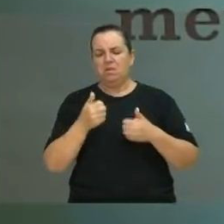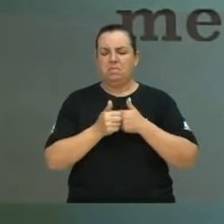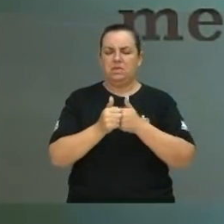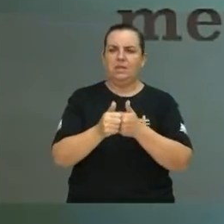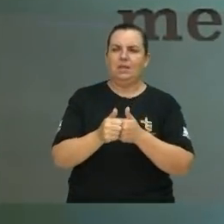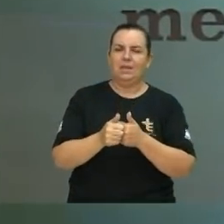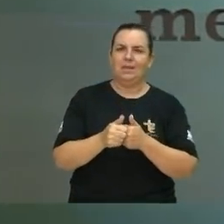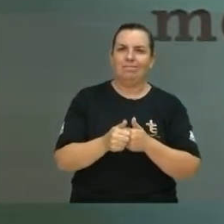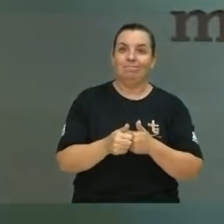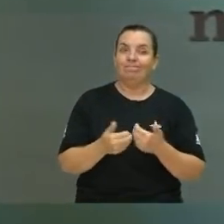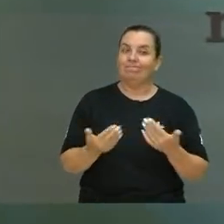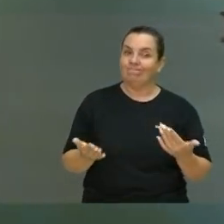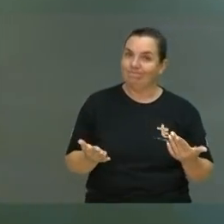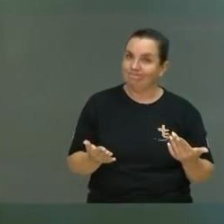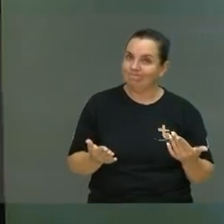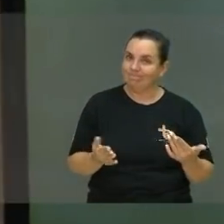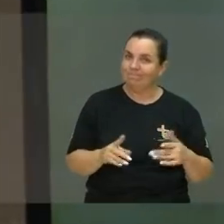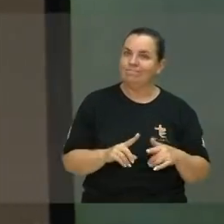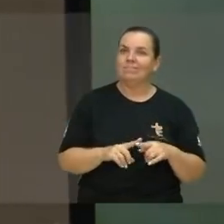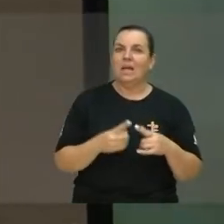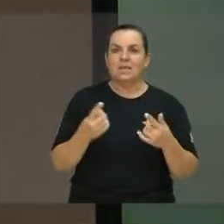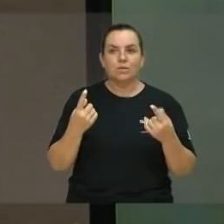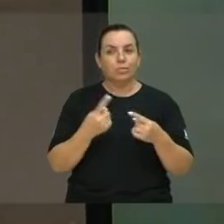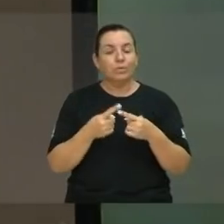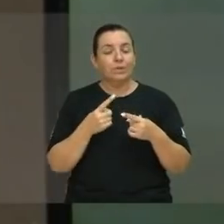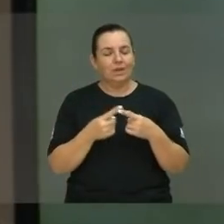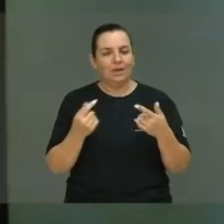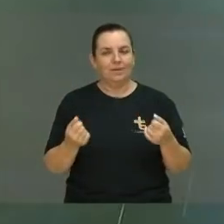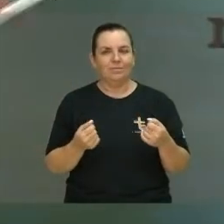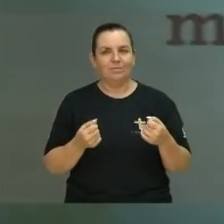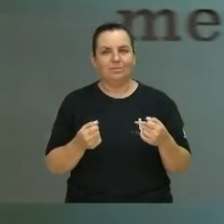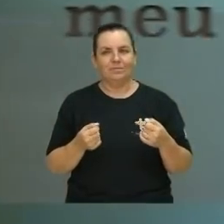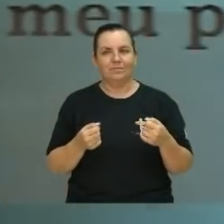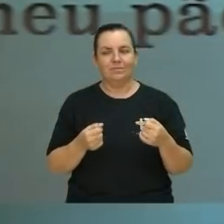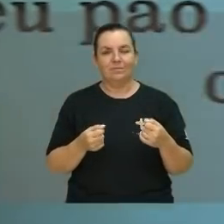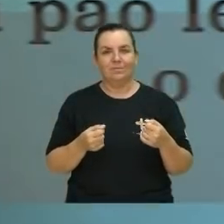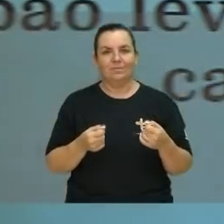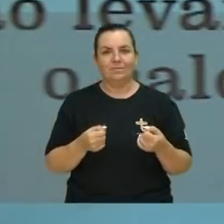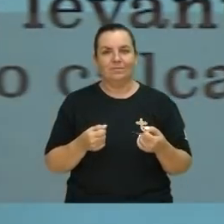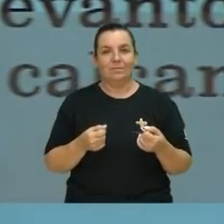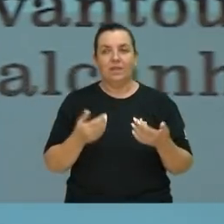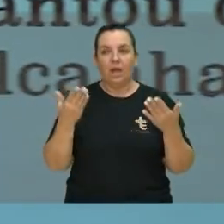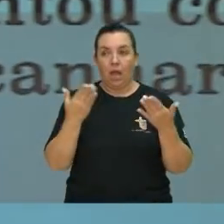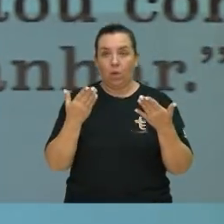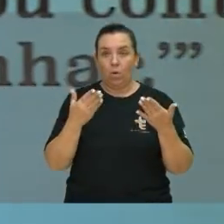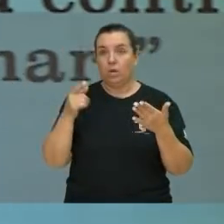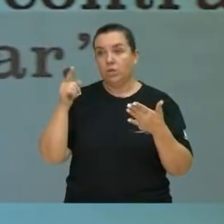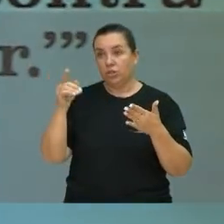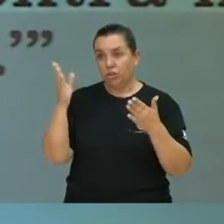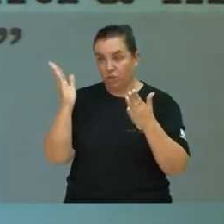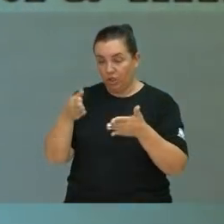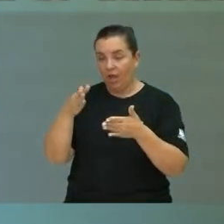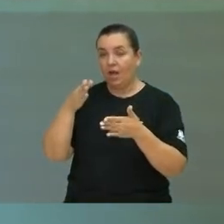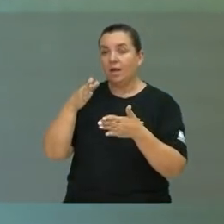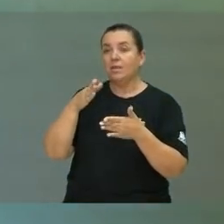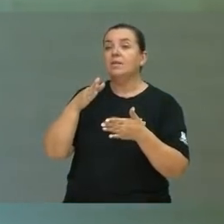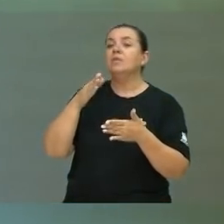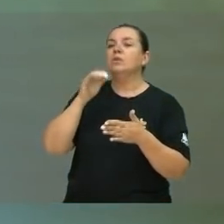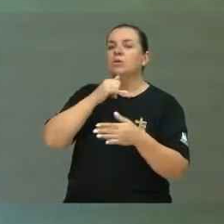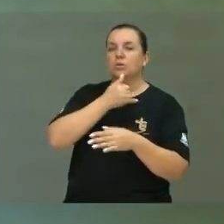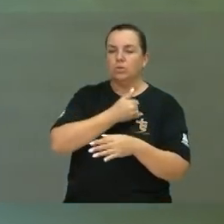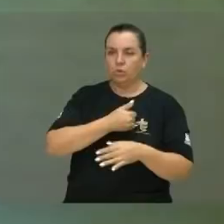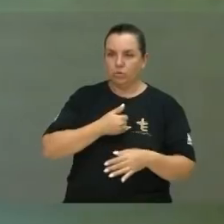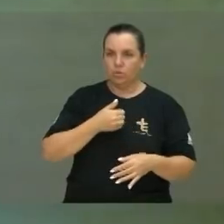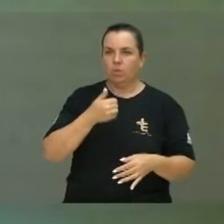estamos no início do evangelho de joão 6/70 agora estamos em 1318 por